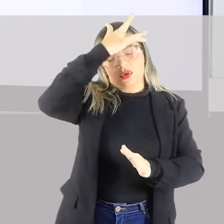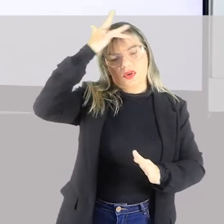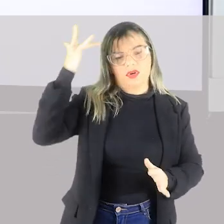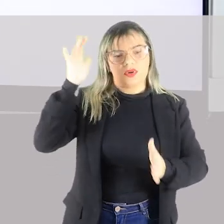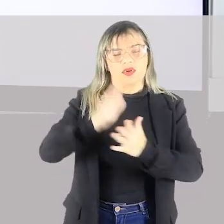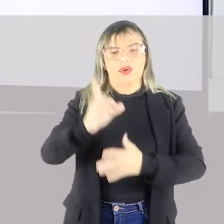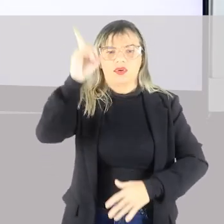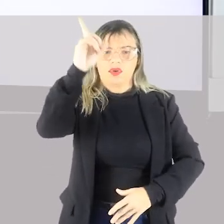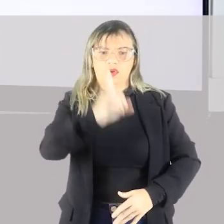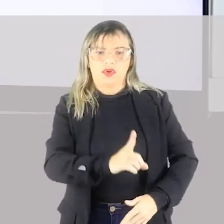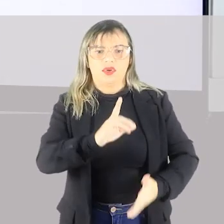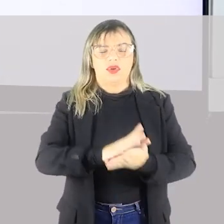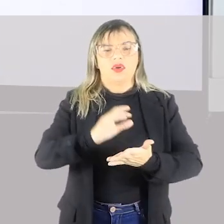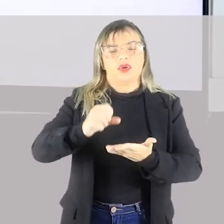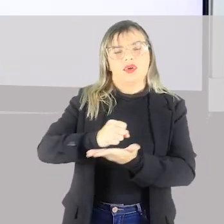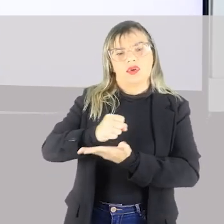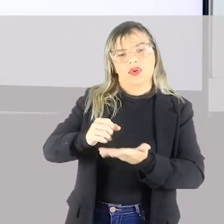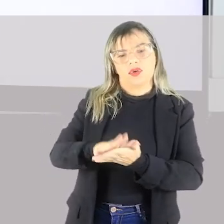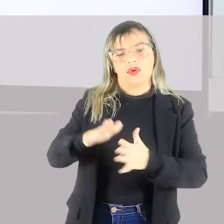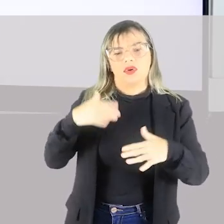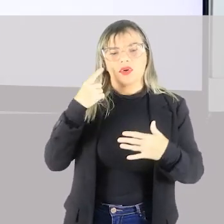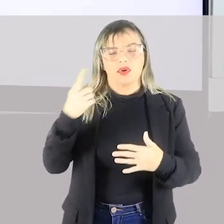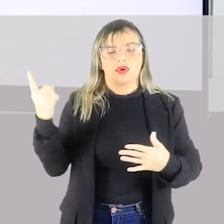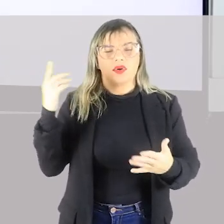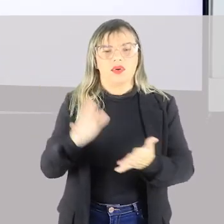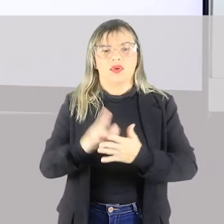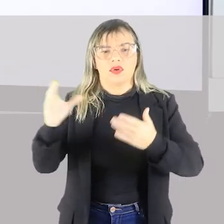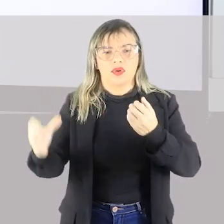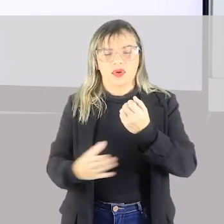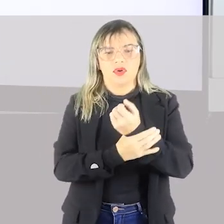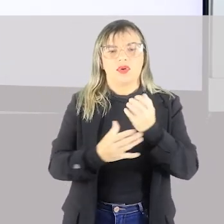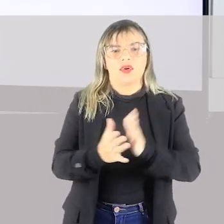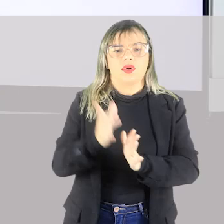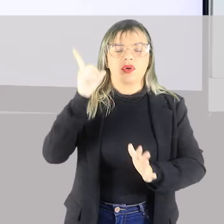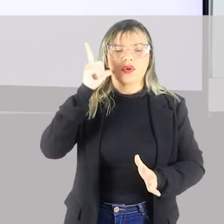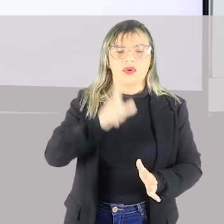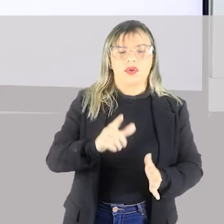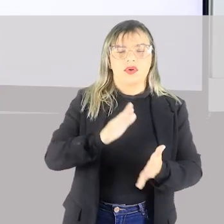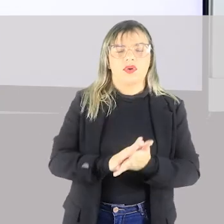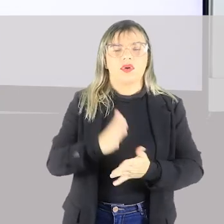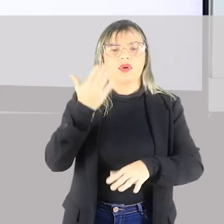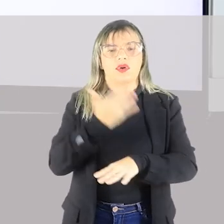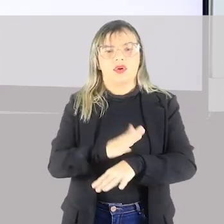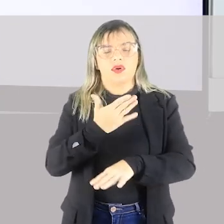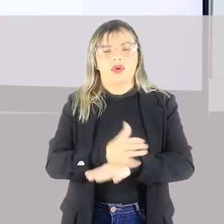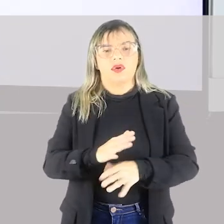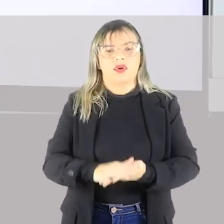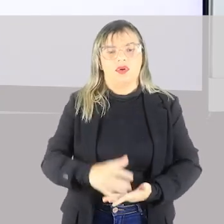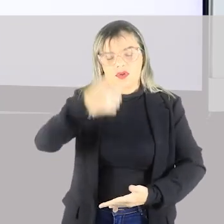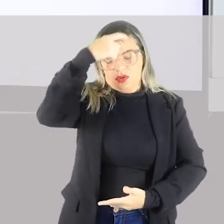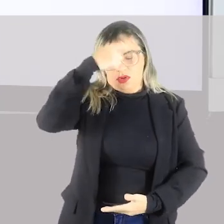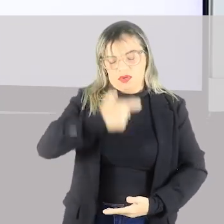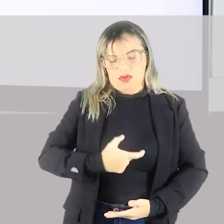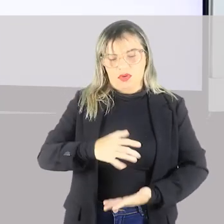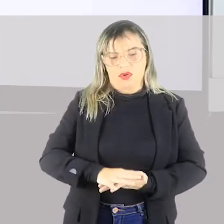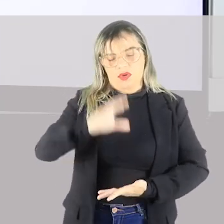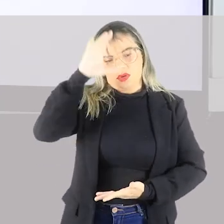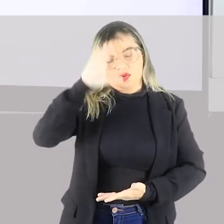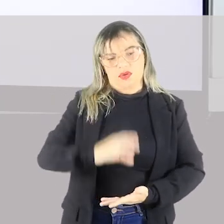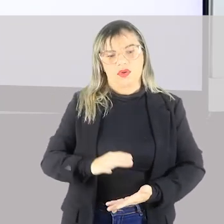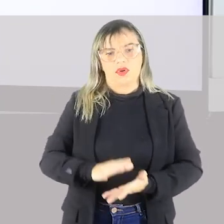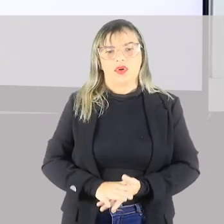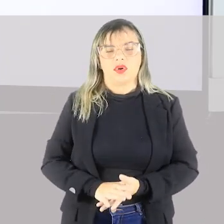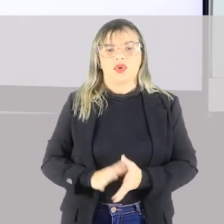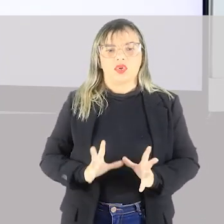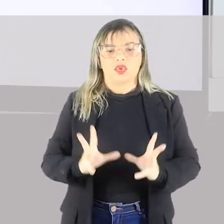os seus direitos básicos, que garanta o exercício da cidadania como ele deve ser, de forma